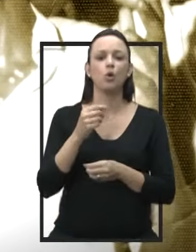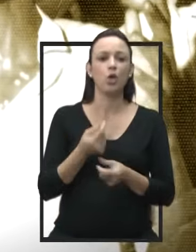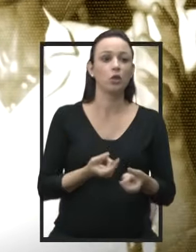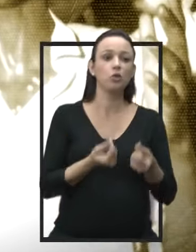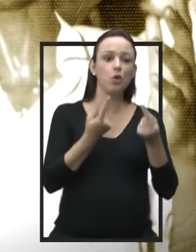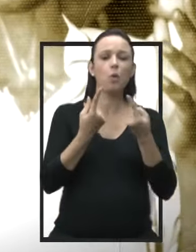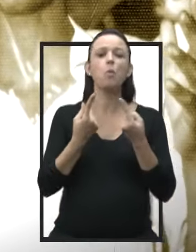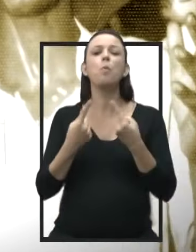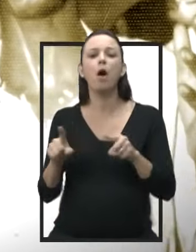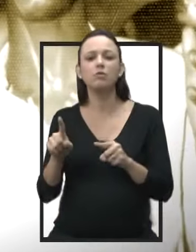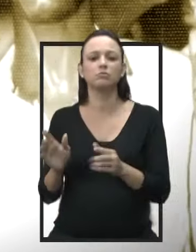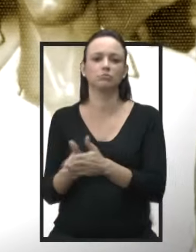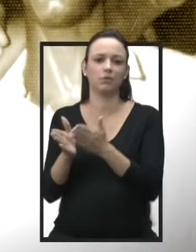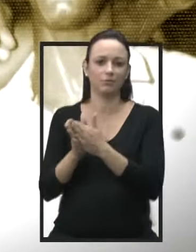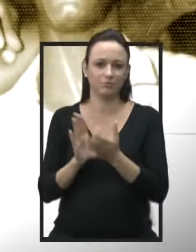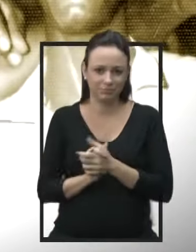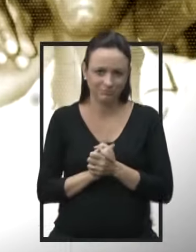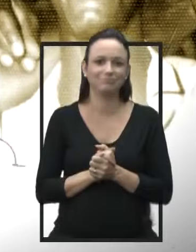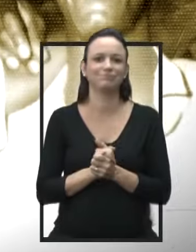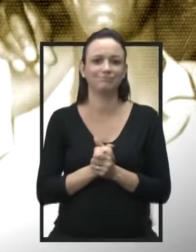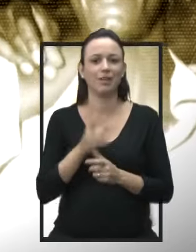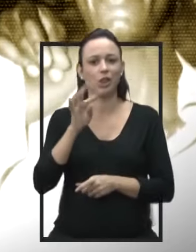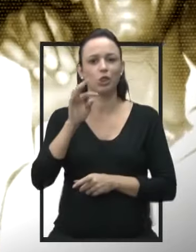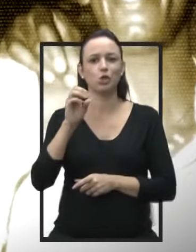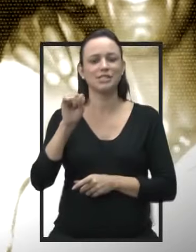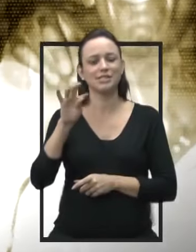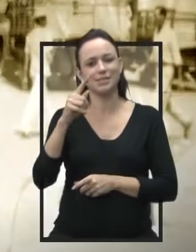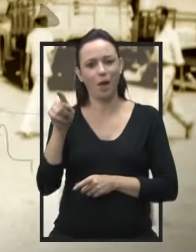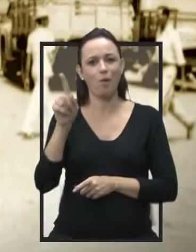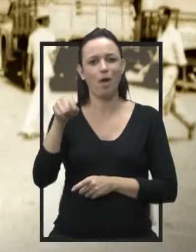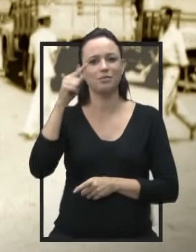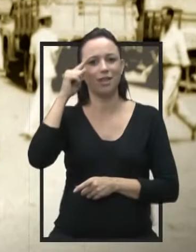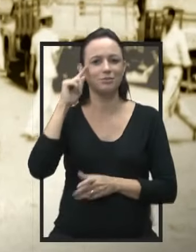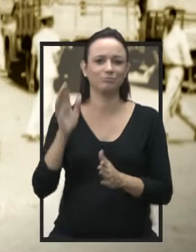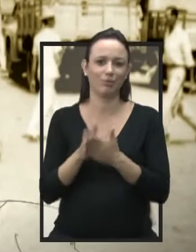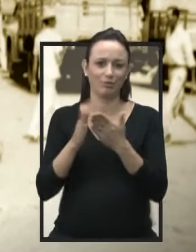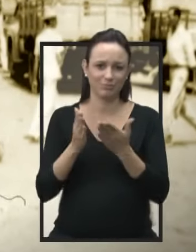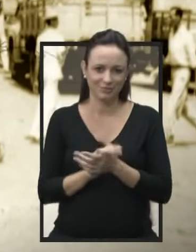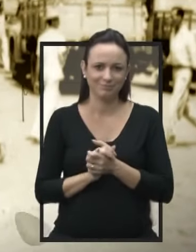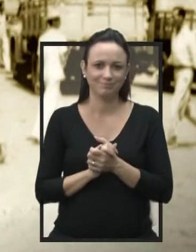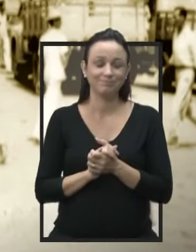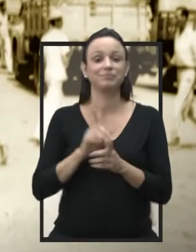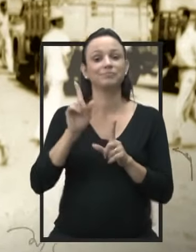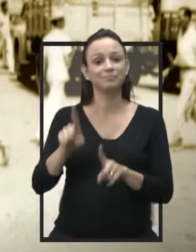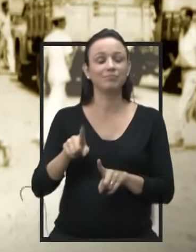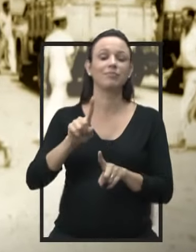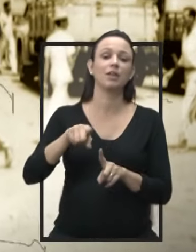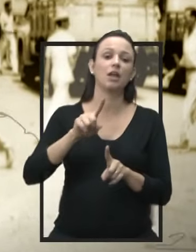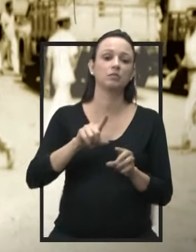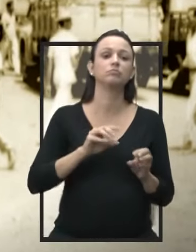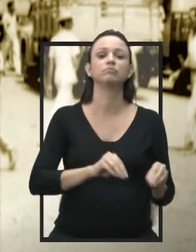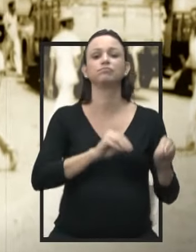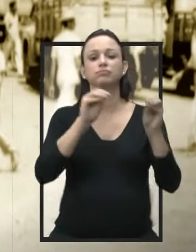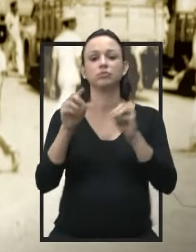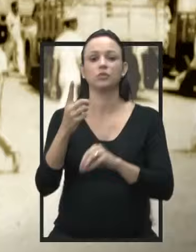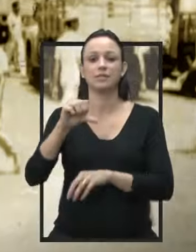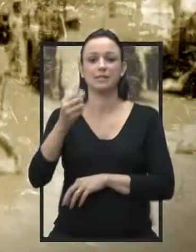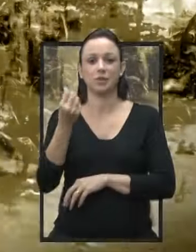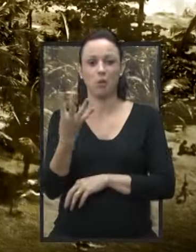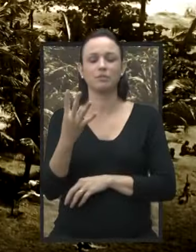Tostão contra o Milhão. Zezinho era o Tostão. Ele então se muda em